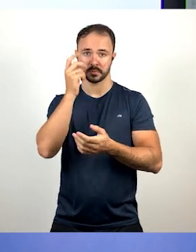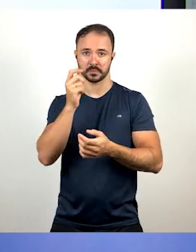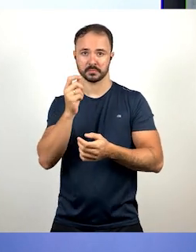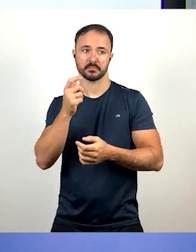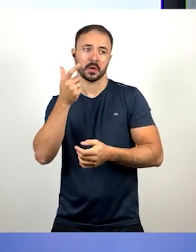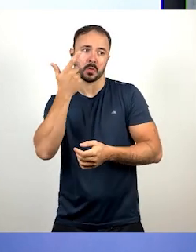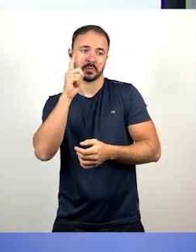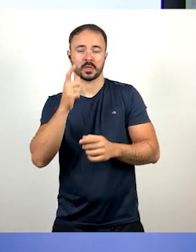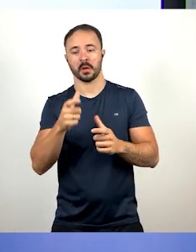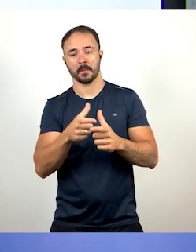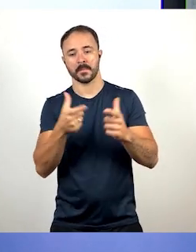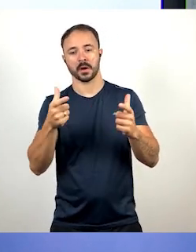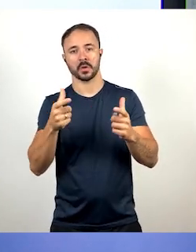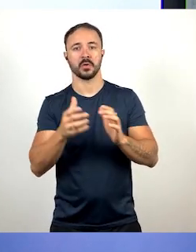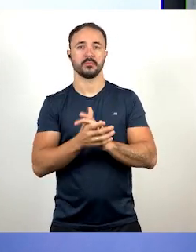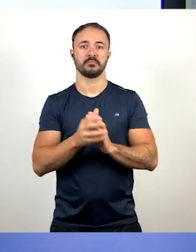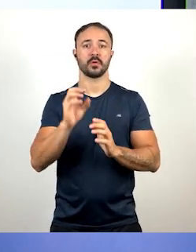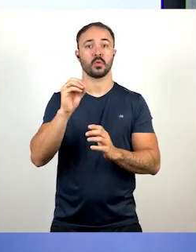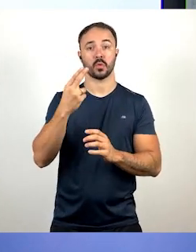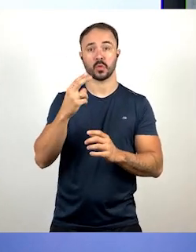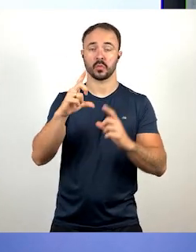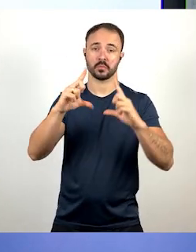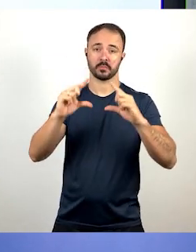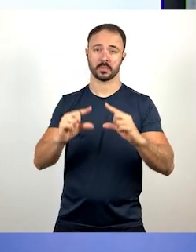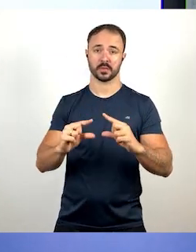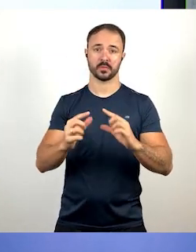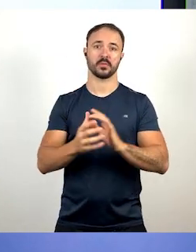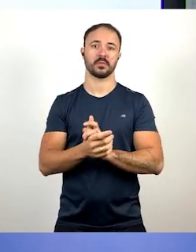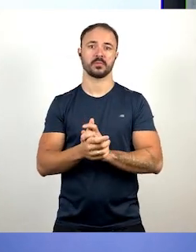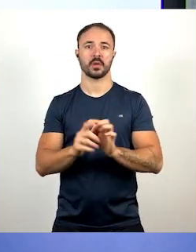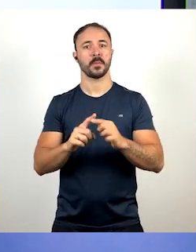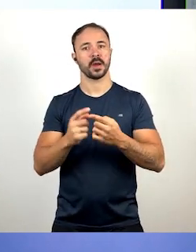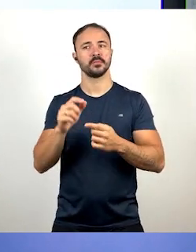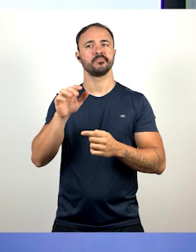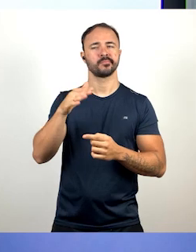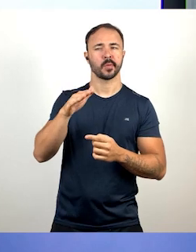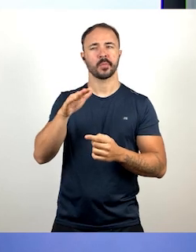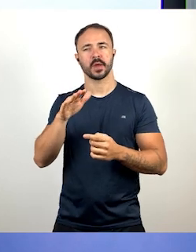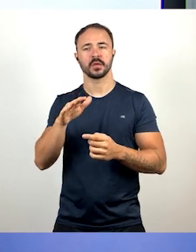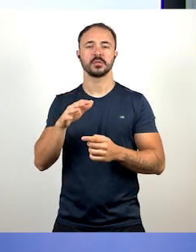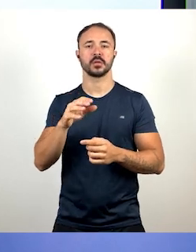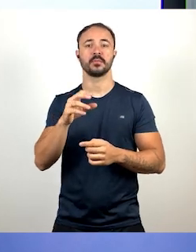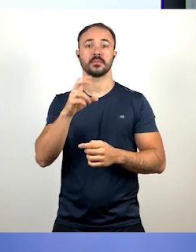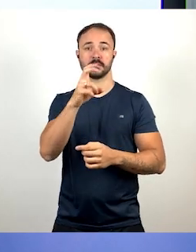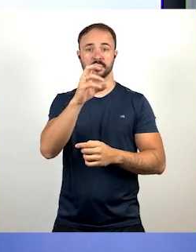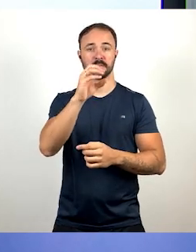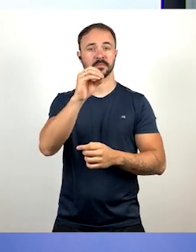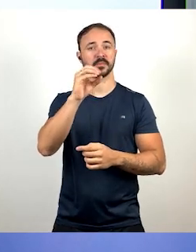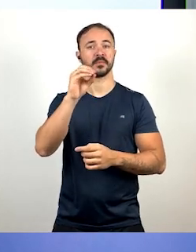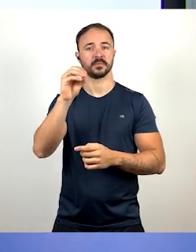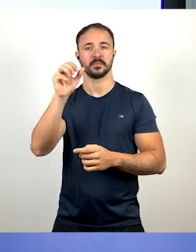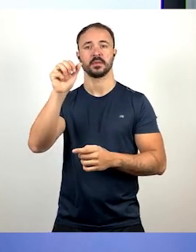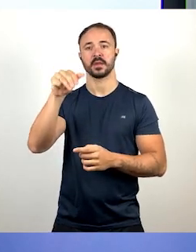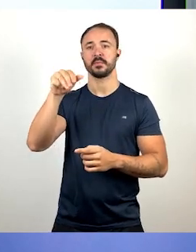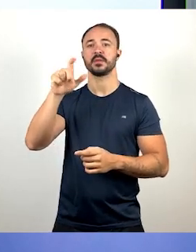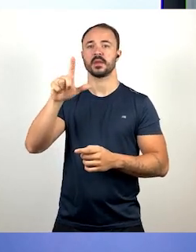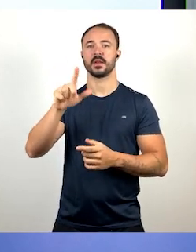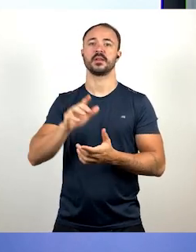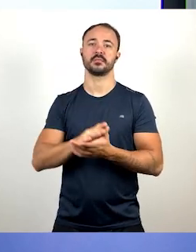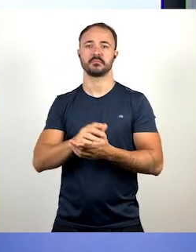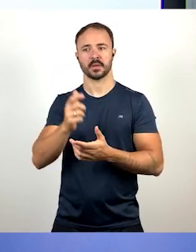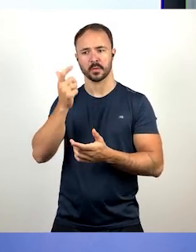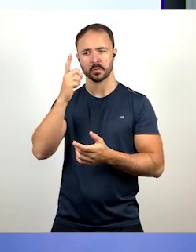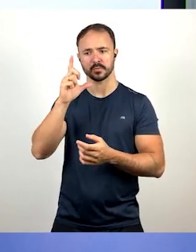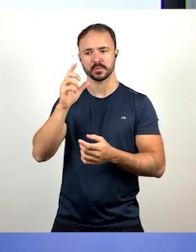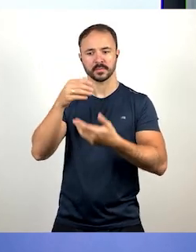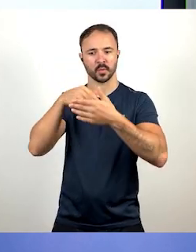capacidade maior e com uma capacidade menor. Mas, em média, 500 ml, meio litro, uma bexiga